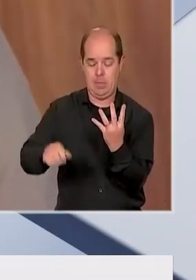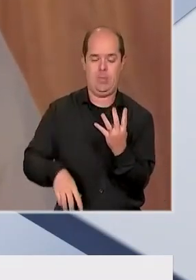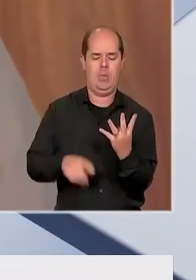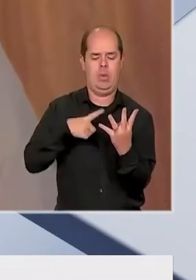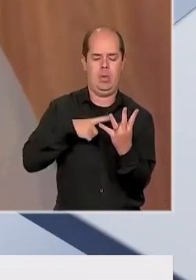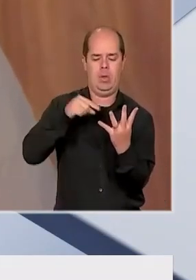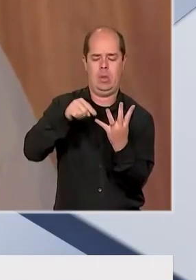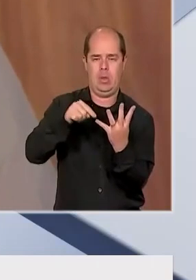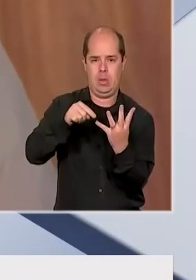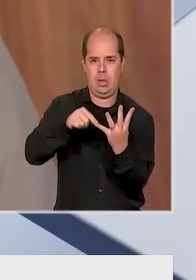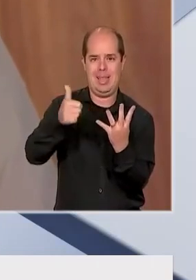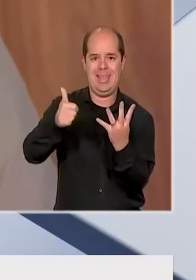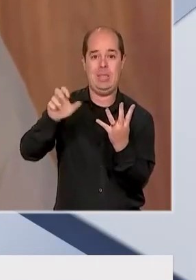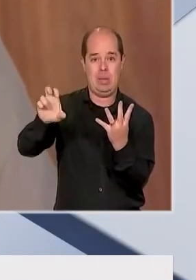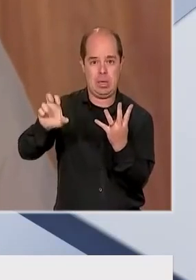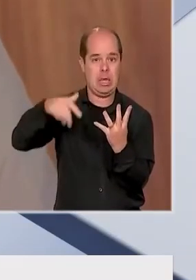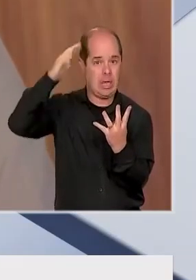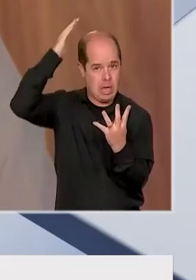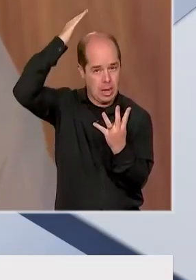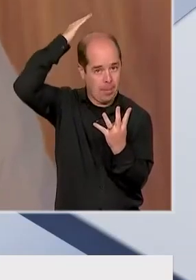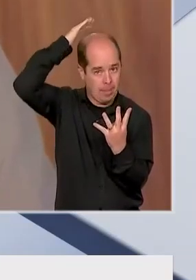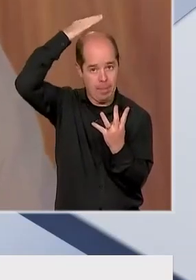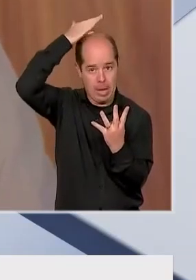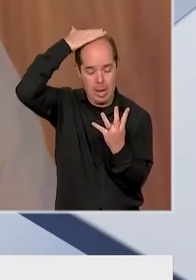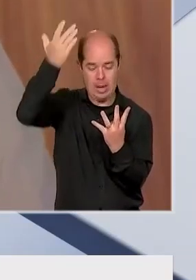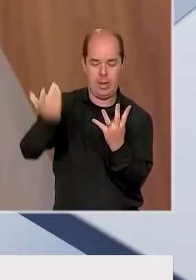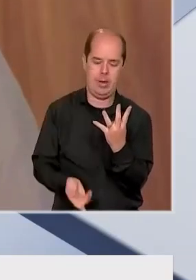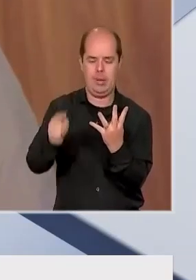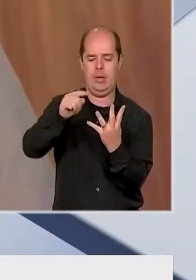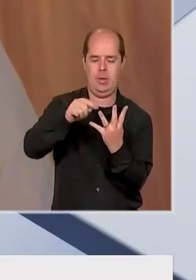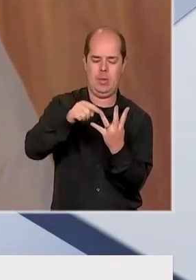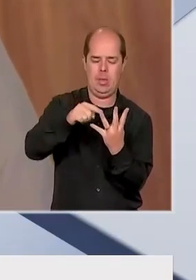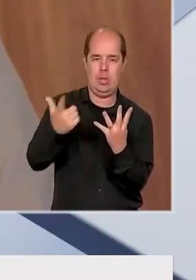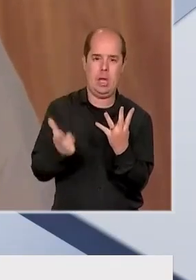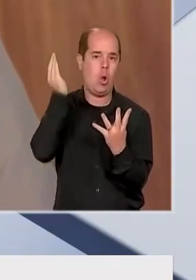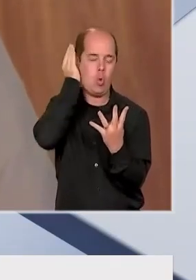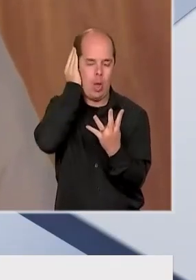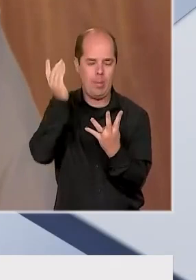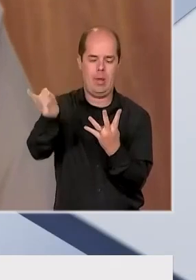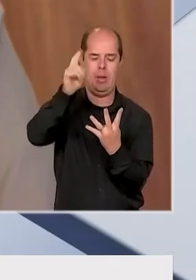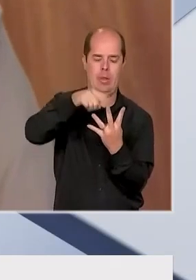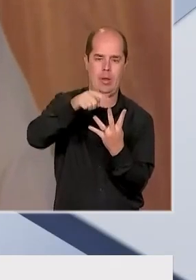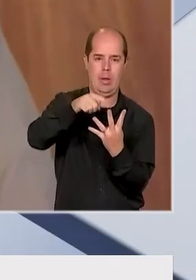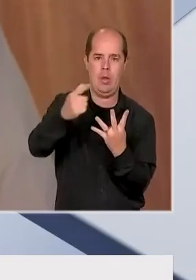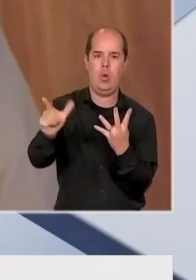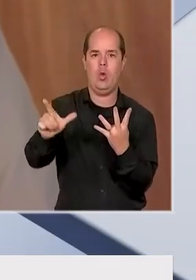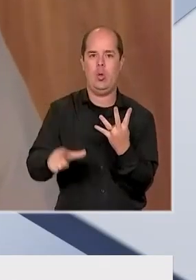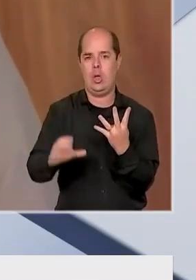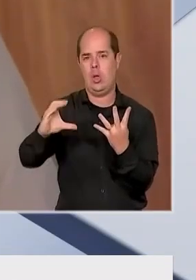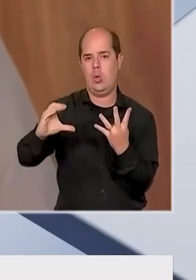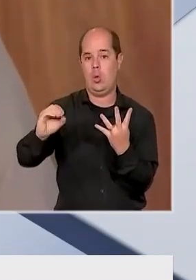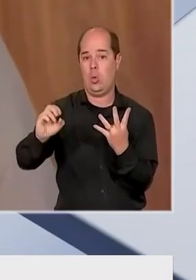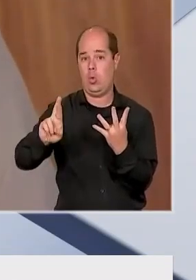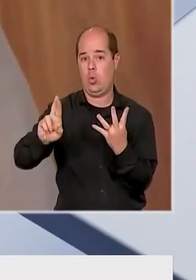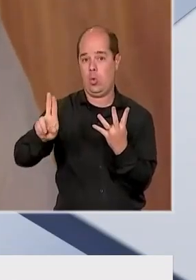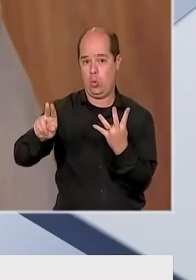tornou muito mais forte muito mais pujante e com braços muito mais largos é óbvio que as forças de segurança